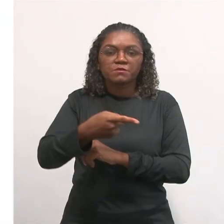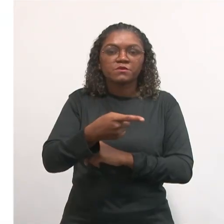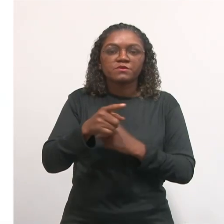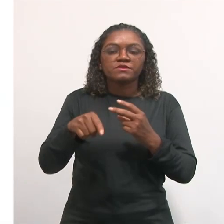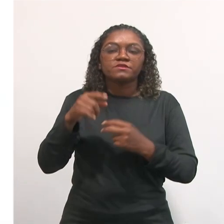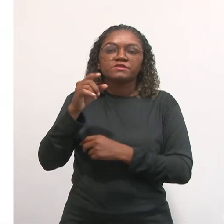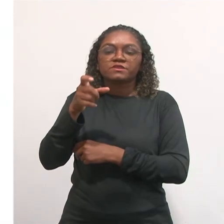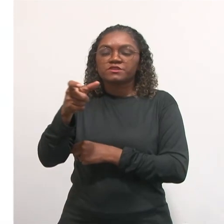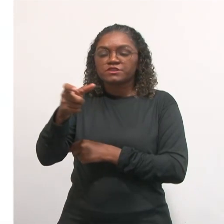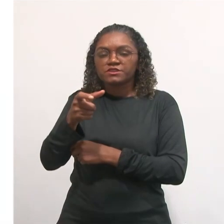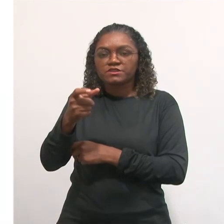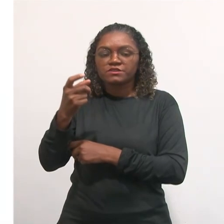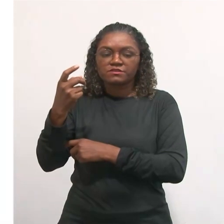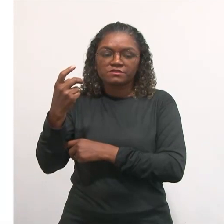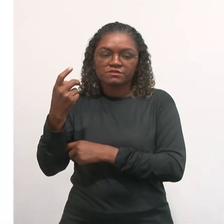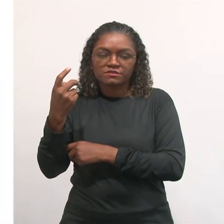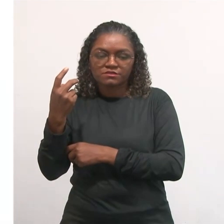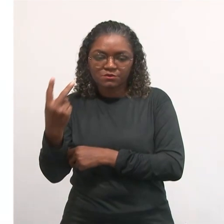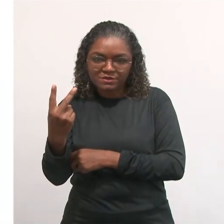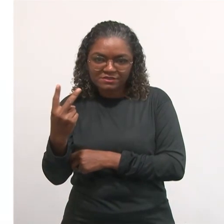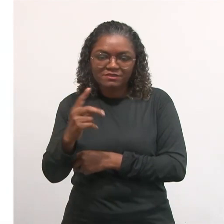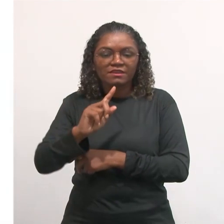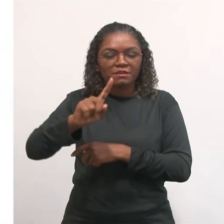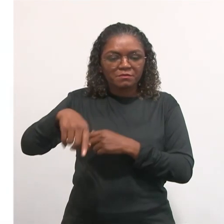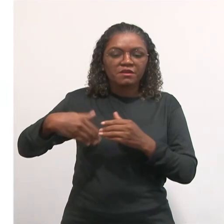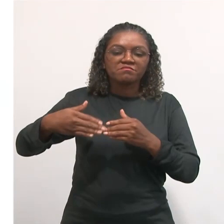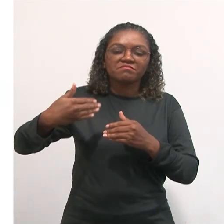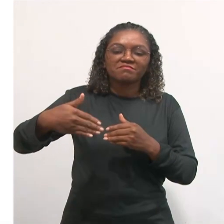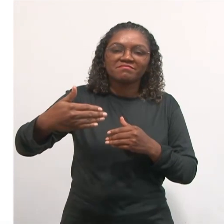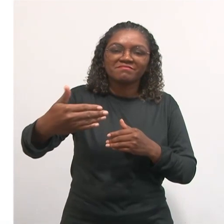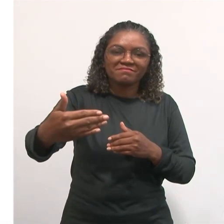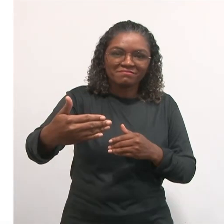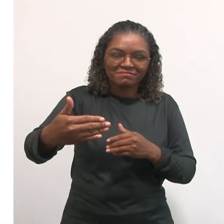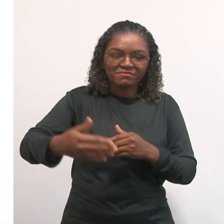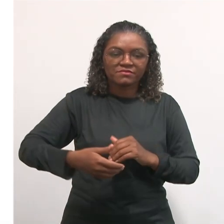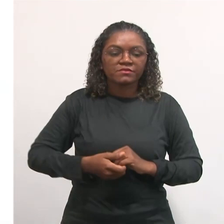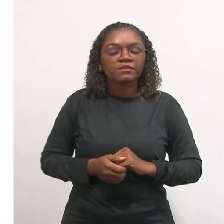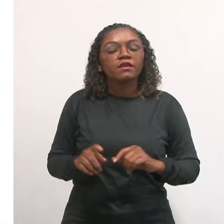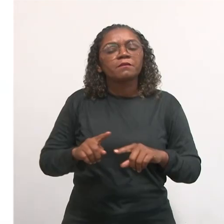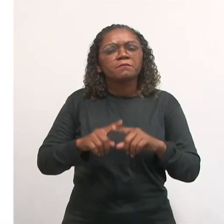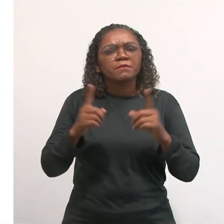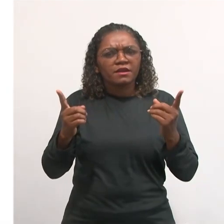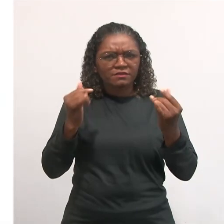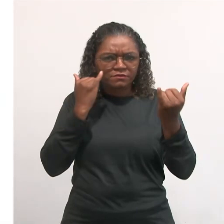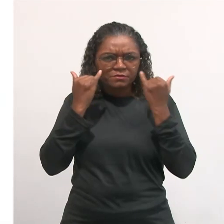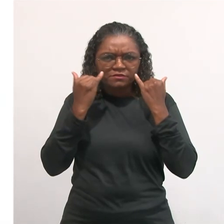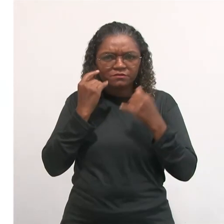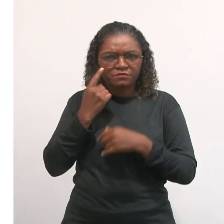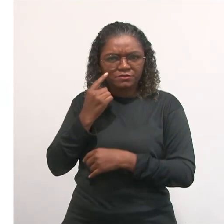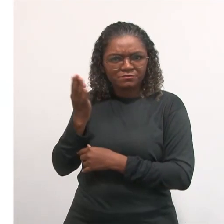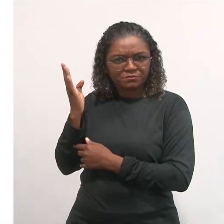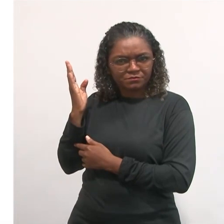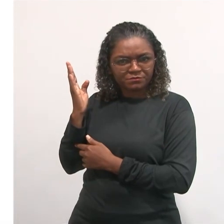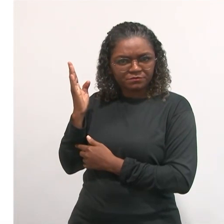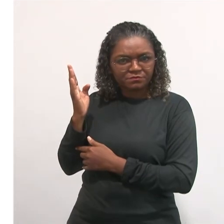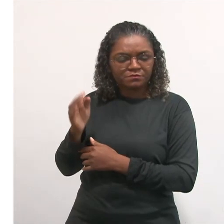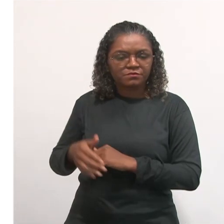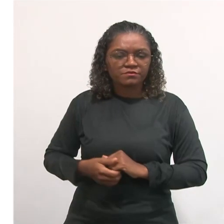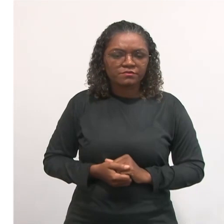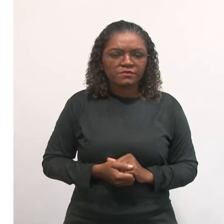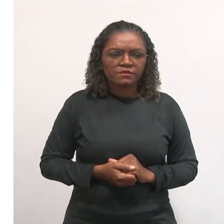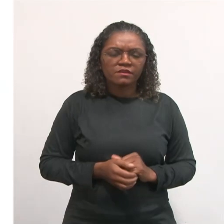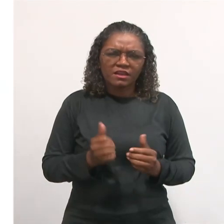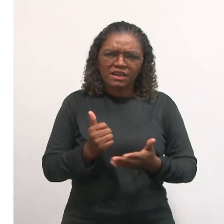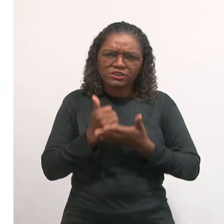o segundo X2 é X0 e assim sucessivamente. Mas vejam só, pessoal, do jeito que está esses dados, observem, ajuda a